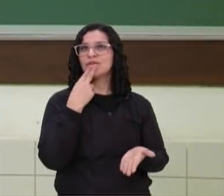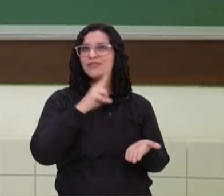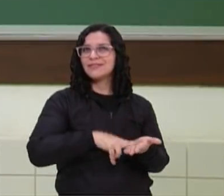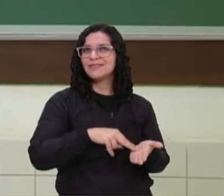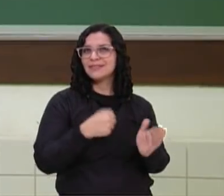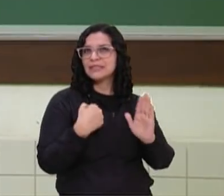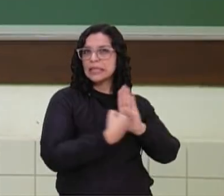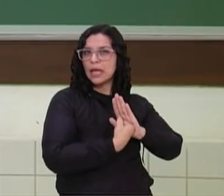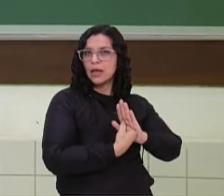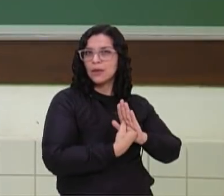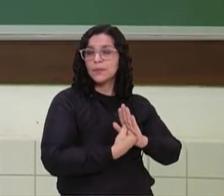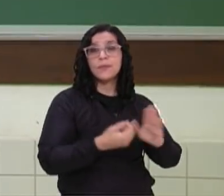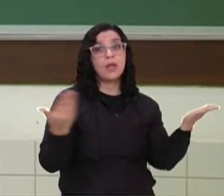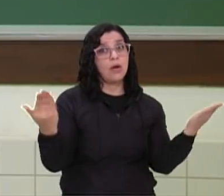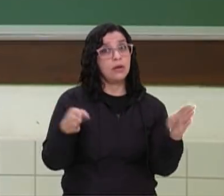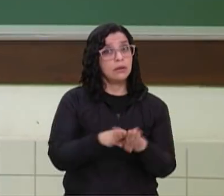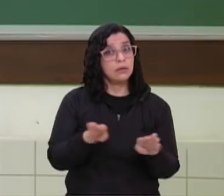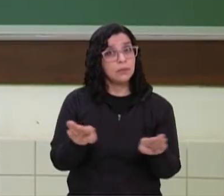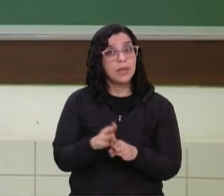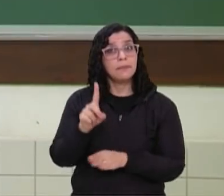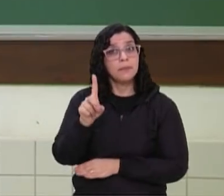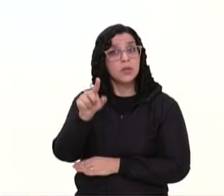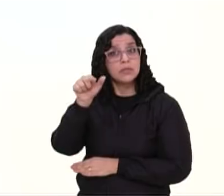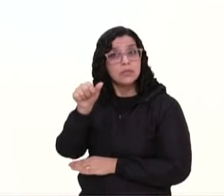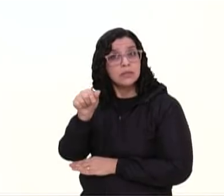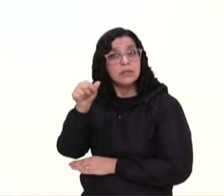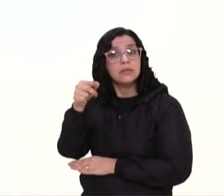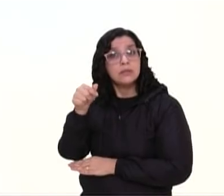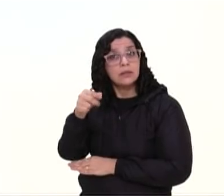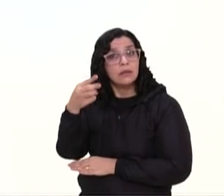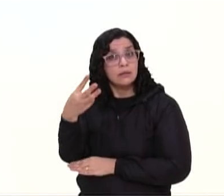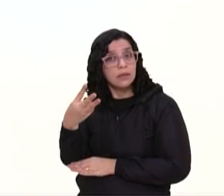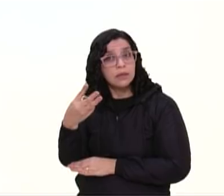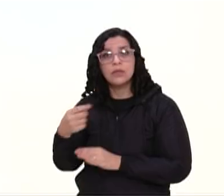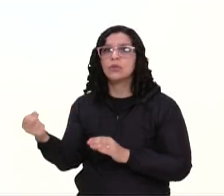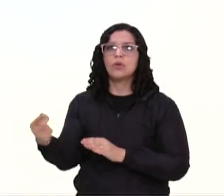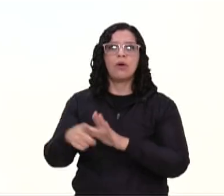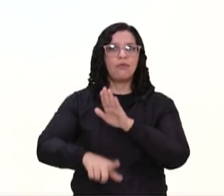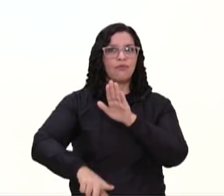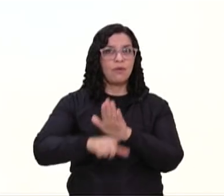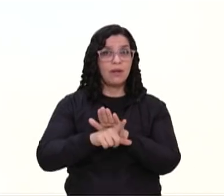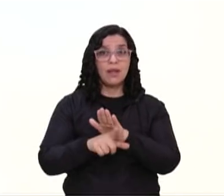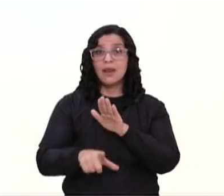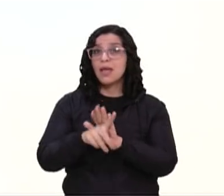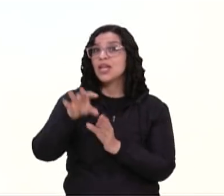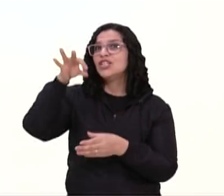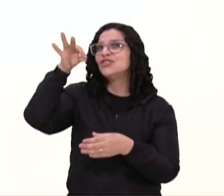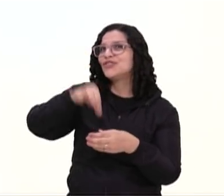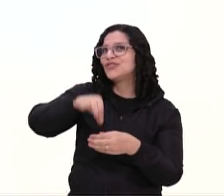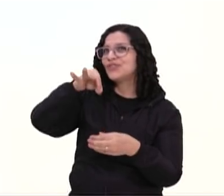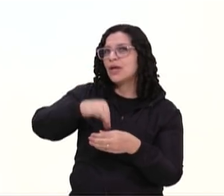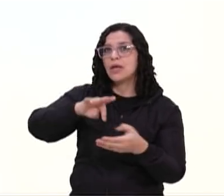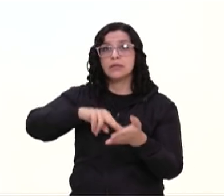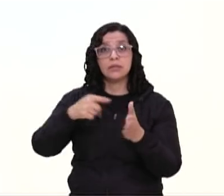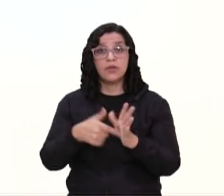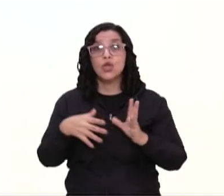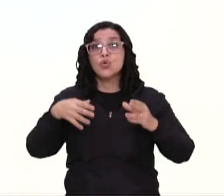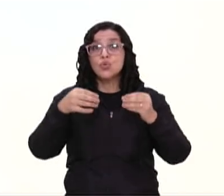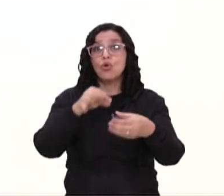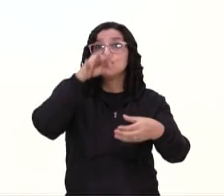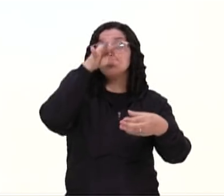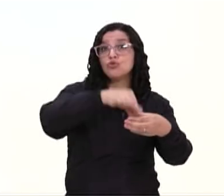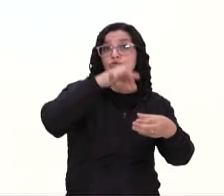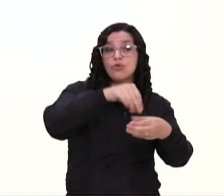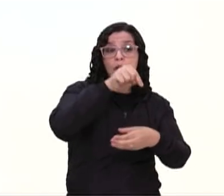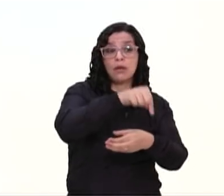muito tempo. Logo em seguida, em 1773, uma nova lei, a Lei do Chá. Estabelecia que todo o chá que